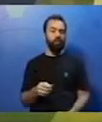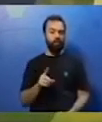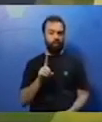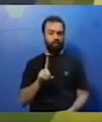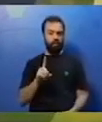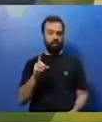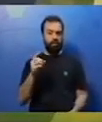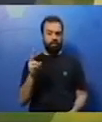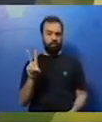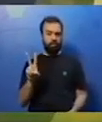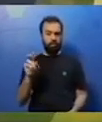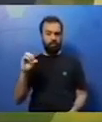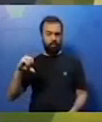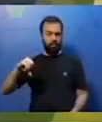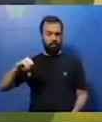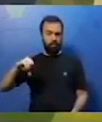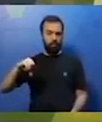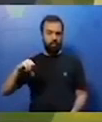129.